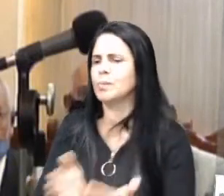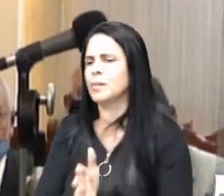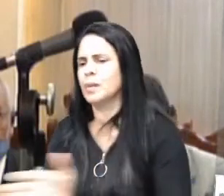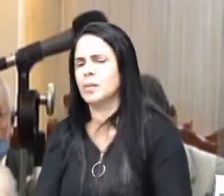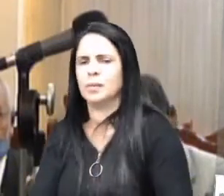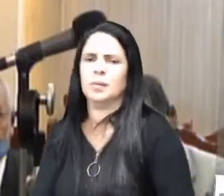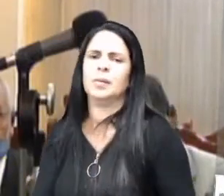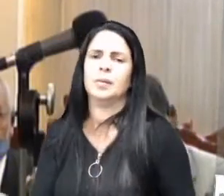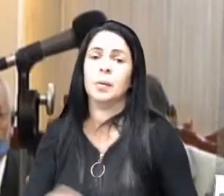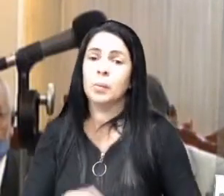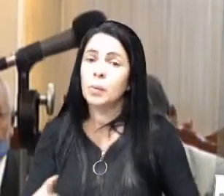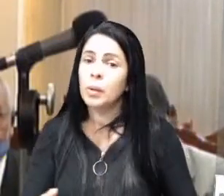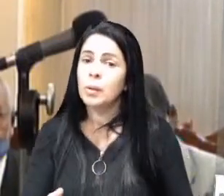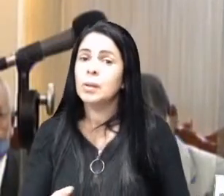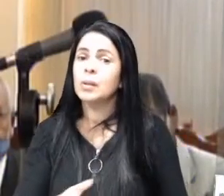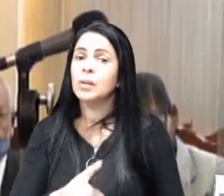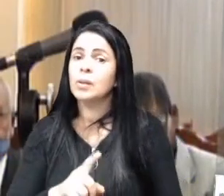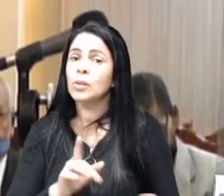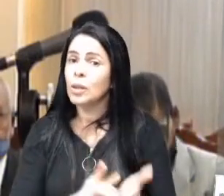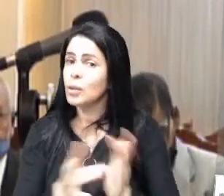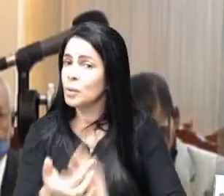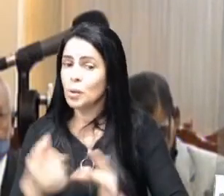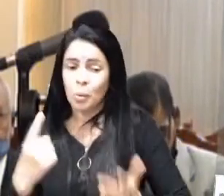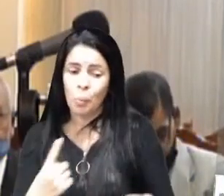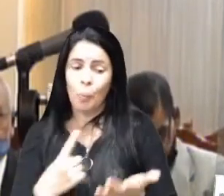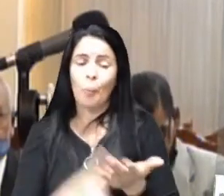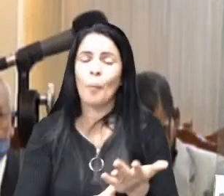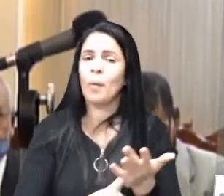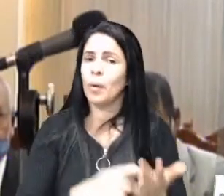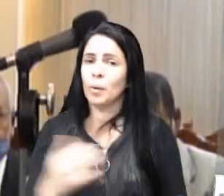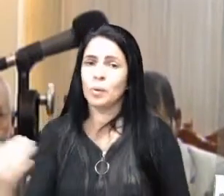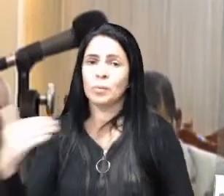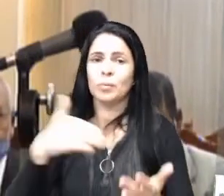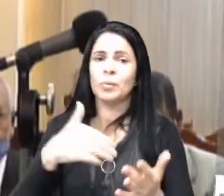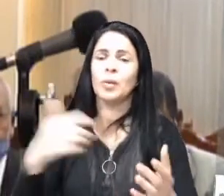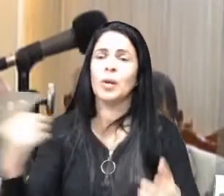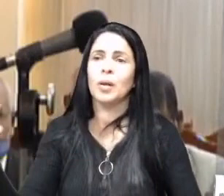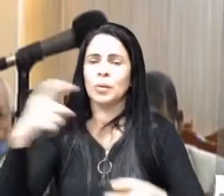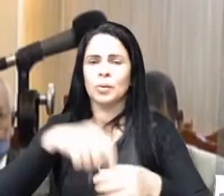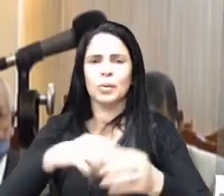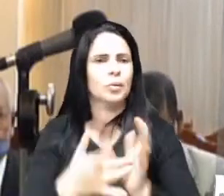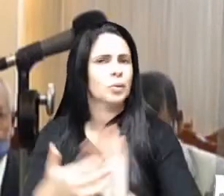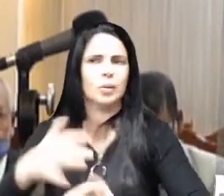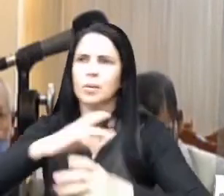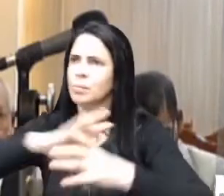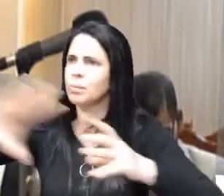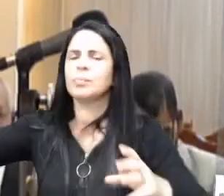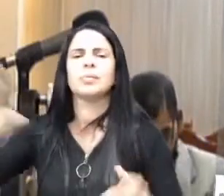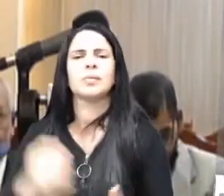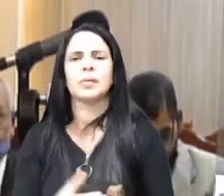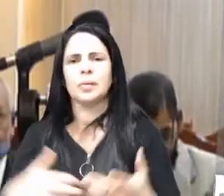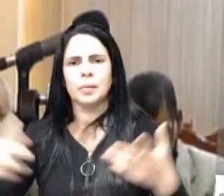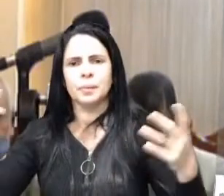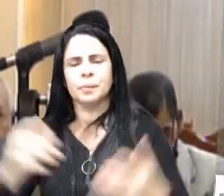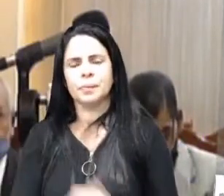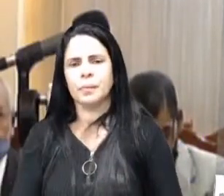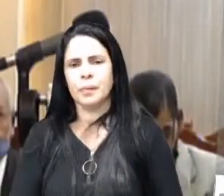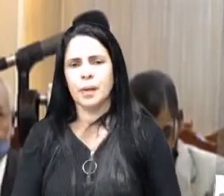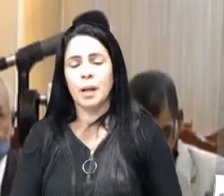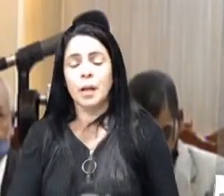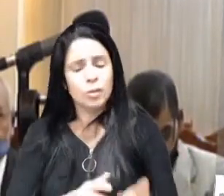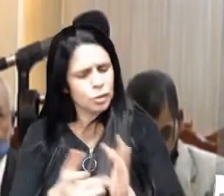para que a igreja sempre se alimentasse dessa esperança. Ele vem, está chegando, ele vai